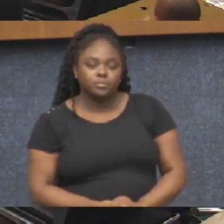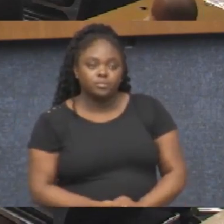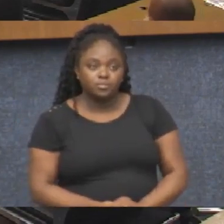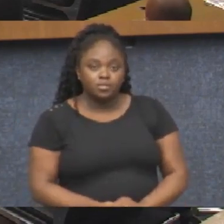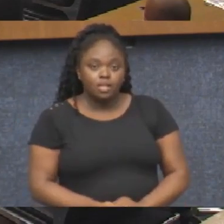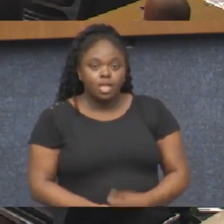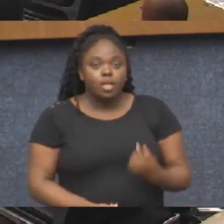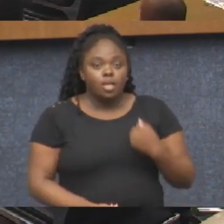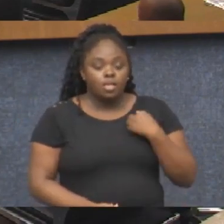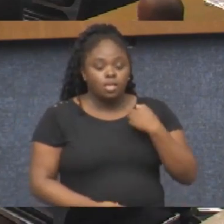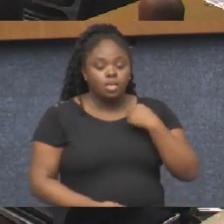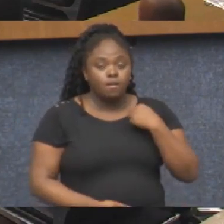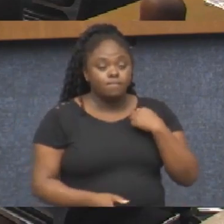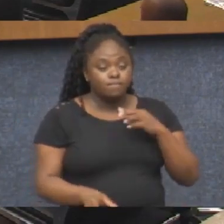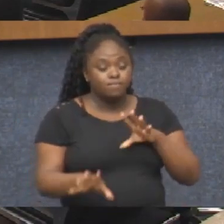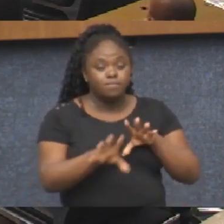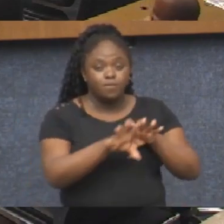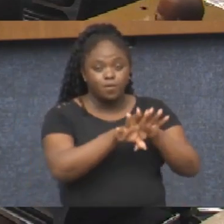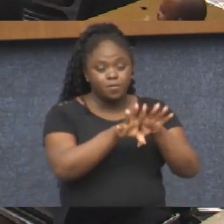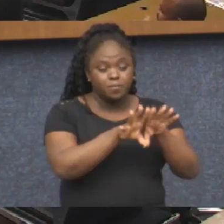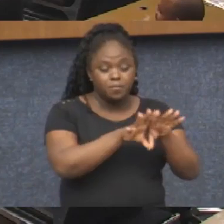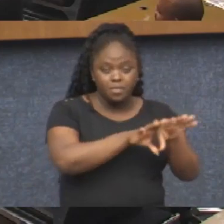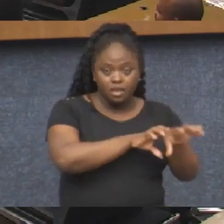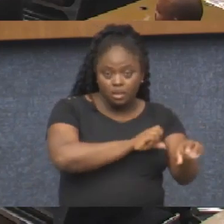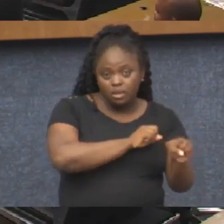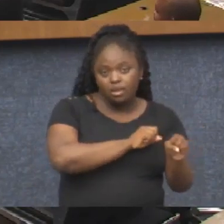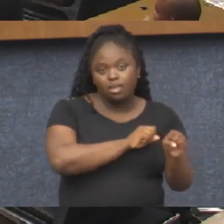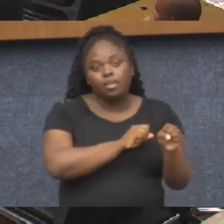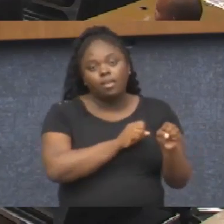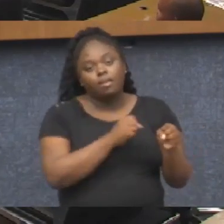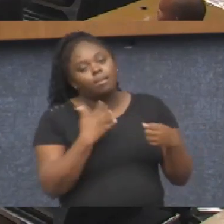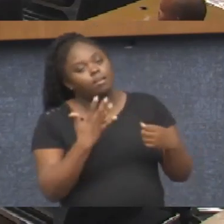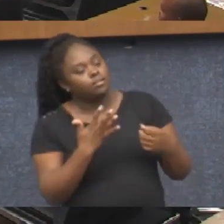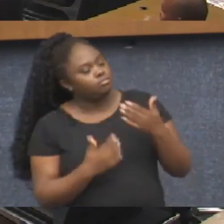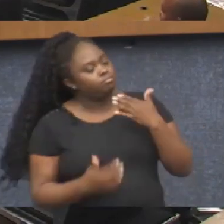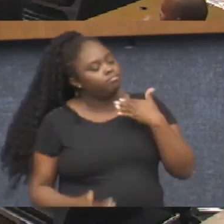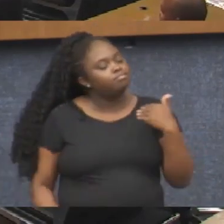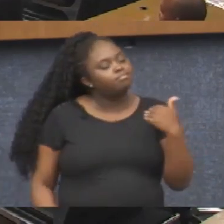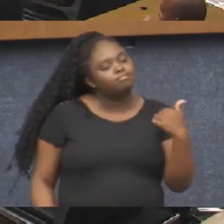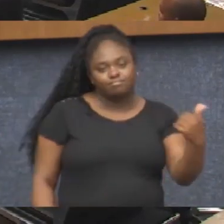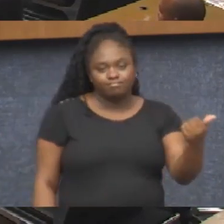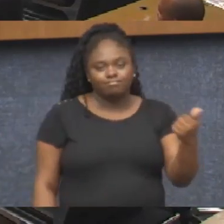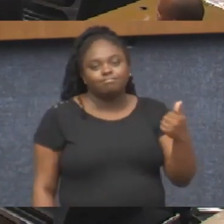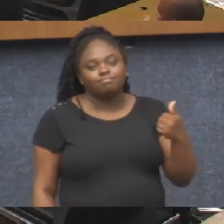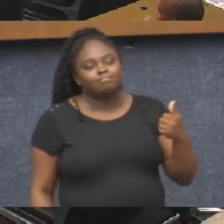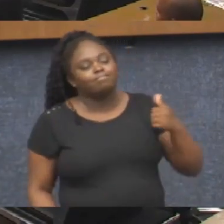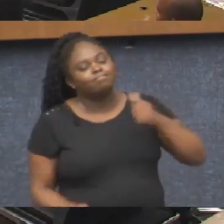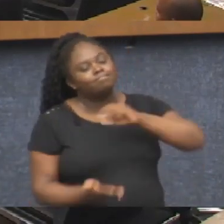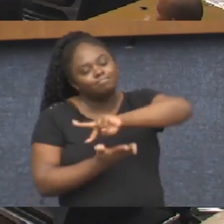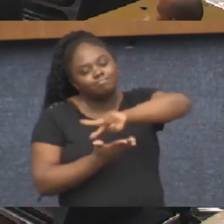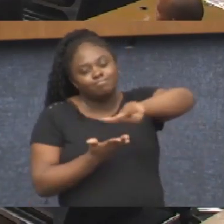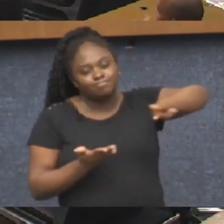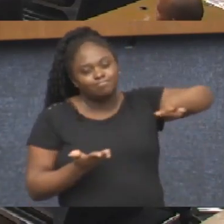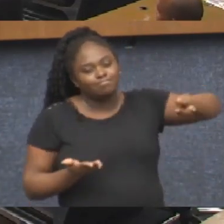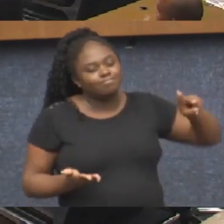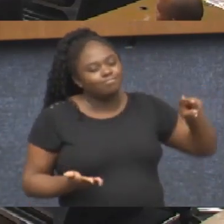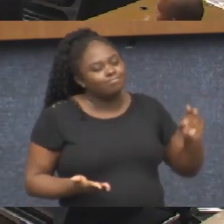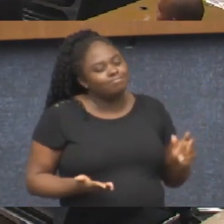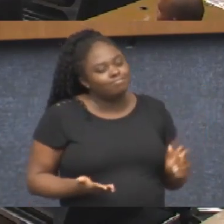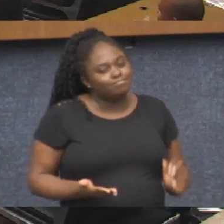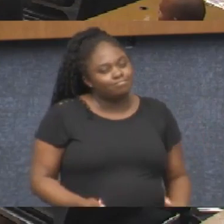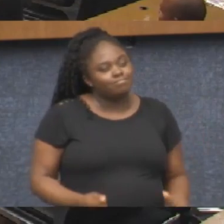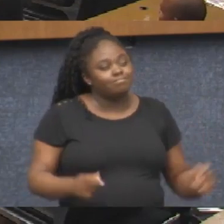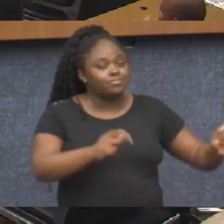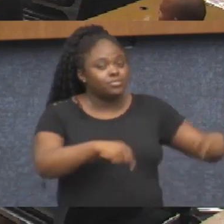Eu, desde que formei, na verdade, acabei sendo atraída e puxada, na verdade, para vários, enfim,